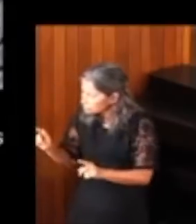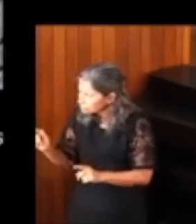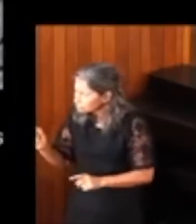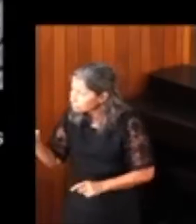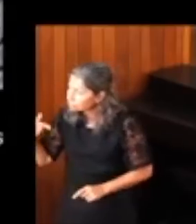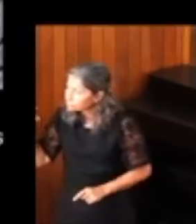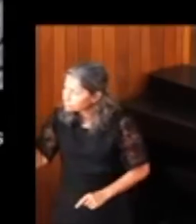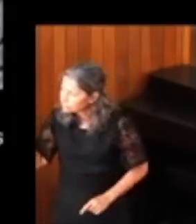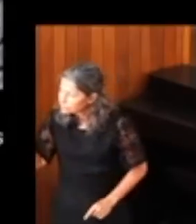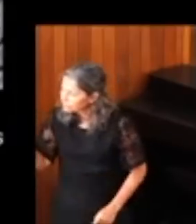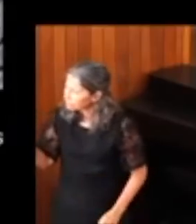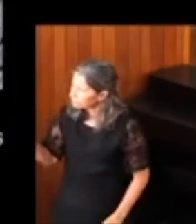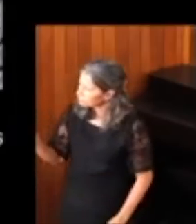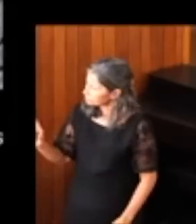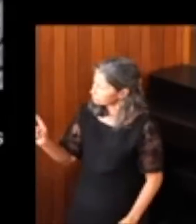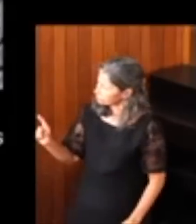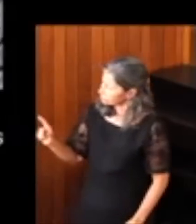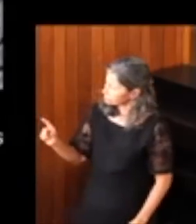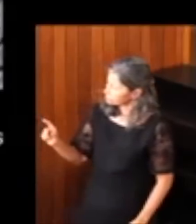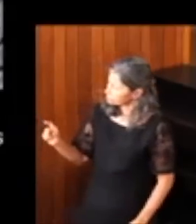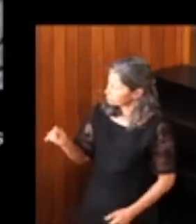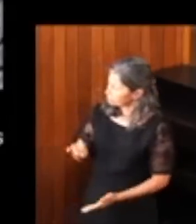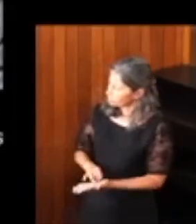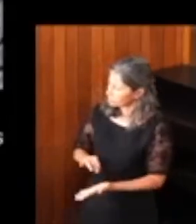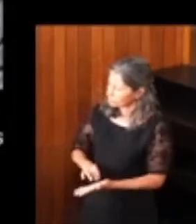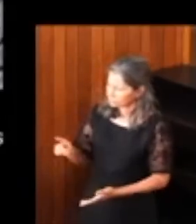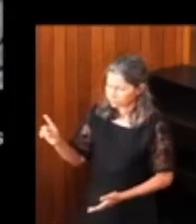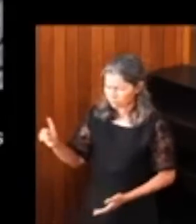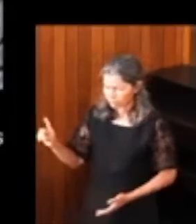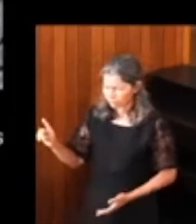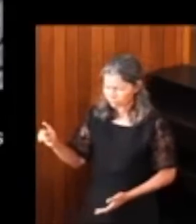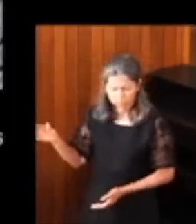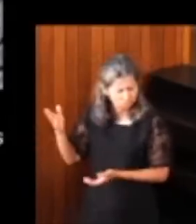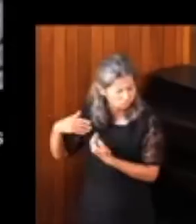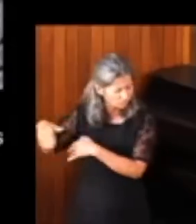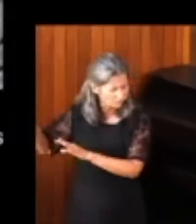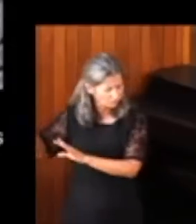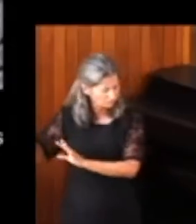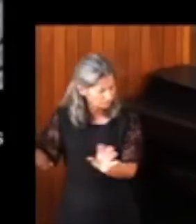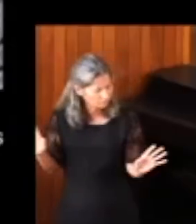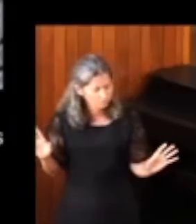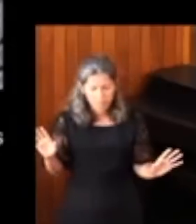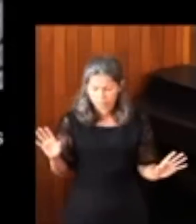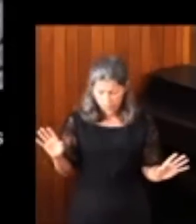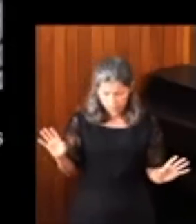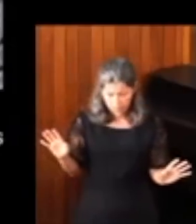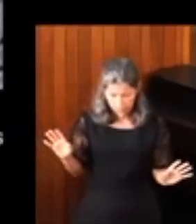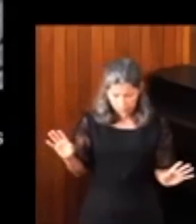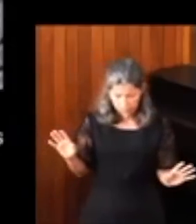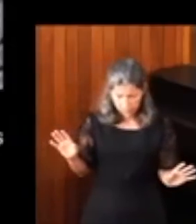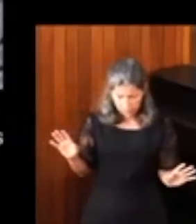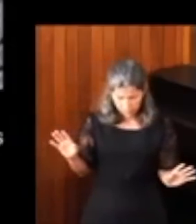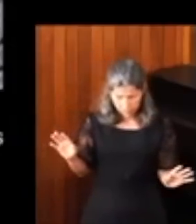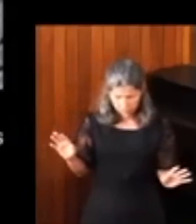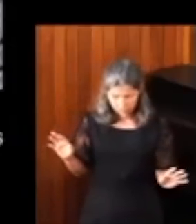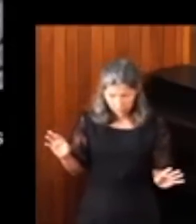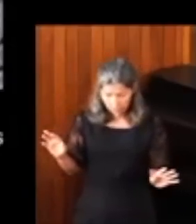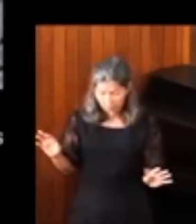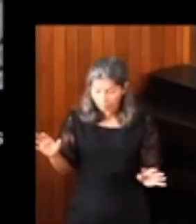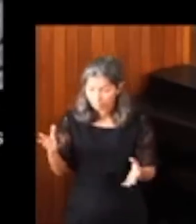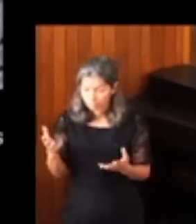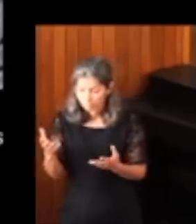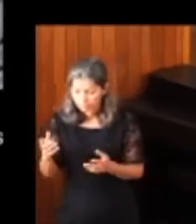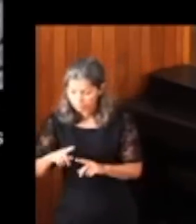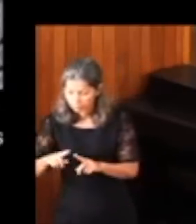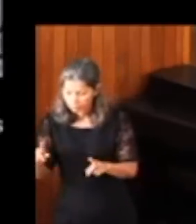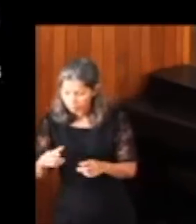Nunca na história se viu uma reação tão grande assim contra a religião. Então nós temos uma batalha bem clara entre o capítulo 10 e o capítulo